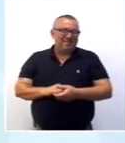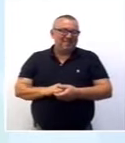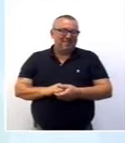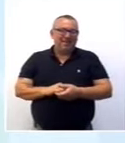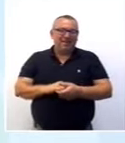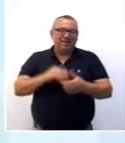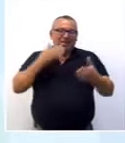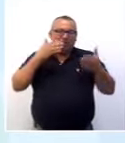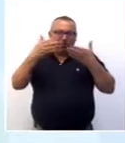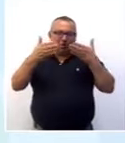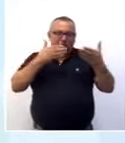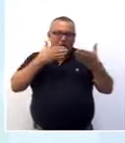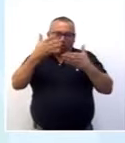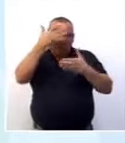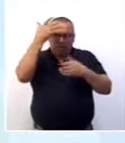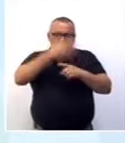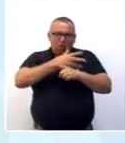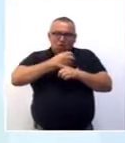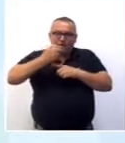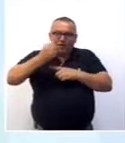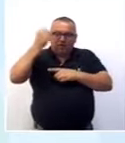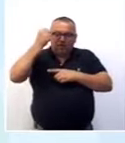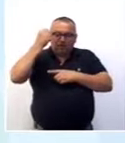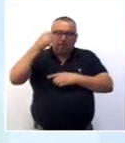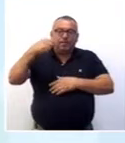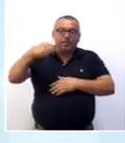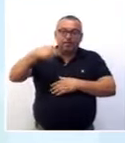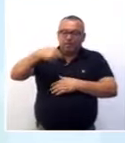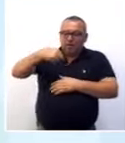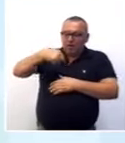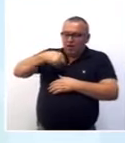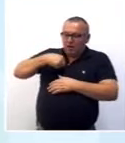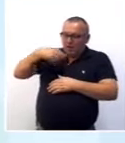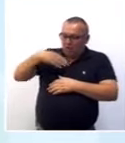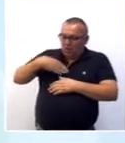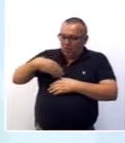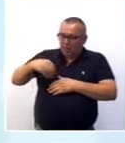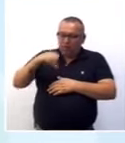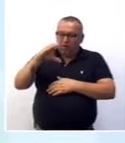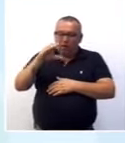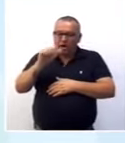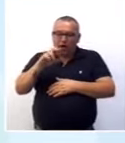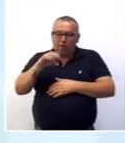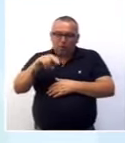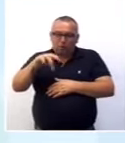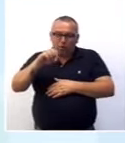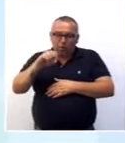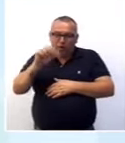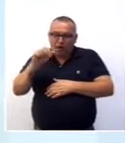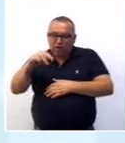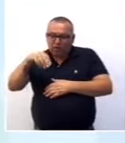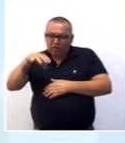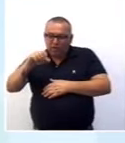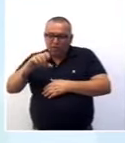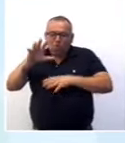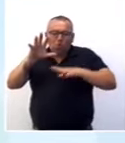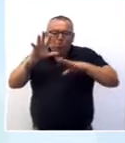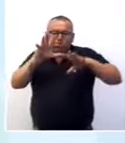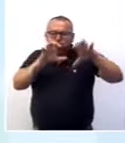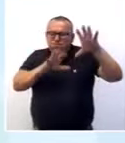Psicologia de um Vencido. Eu, filho do carbono e do amoníaco, monstro da escuridão